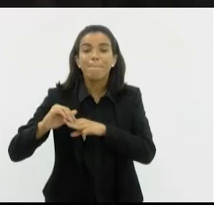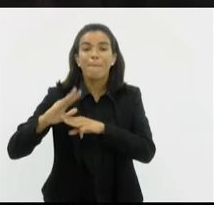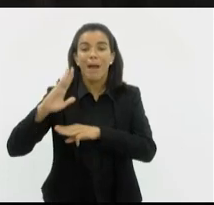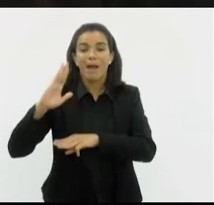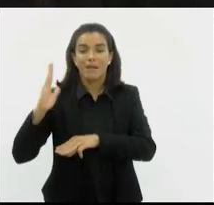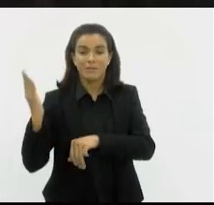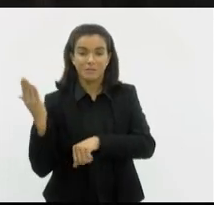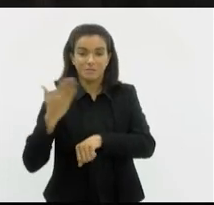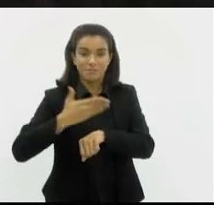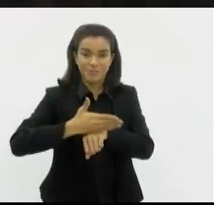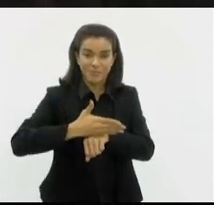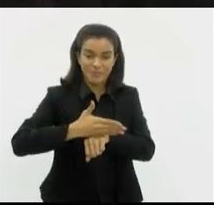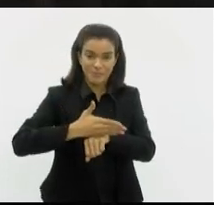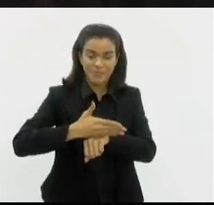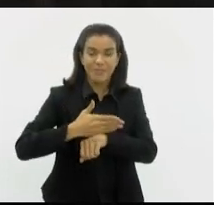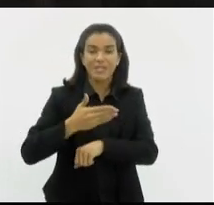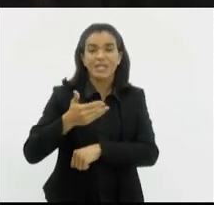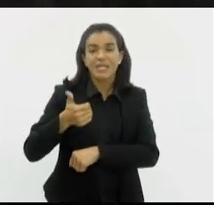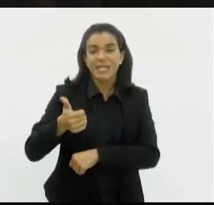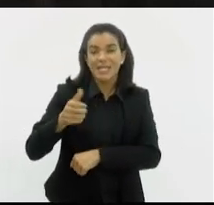23,